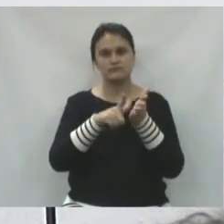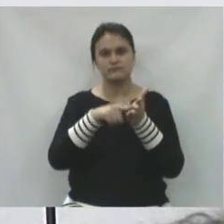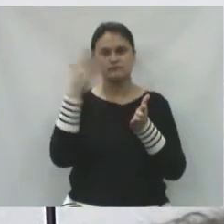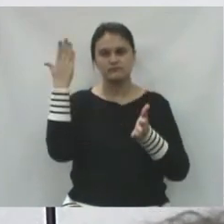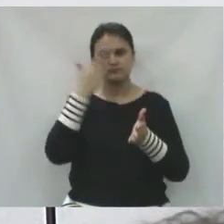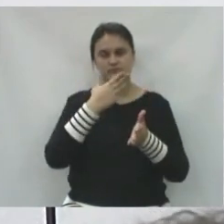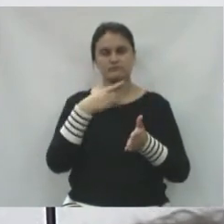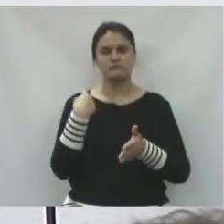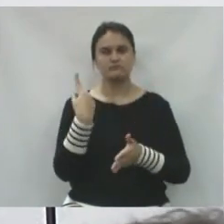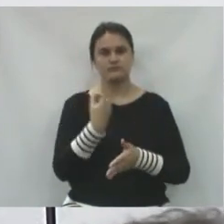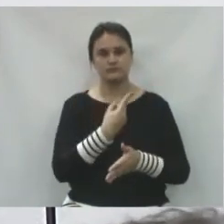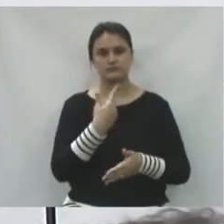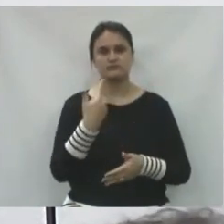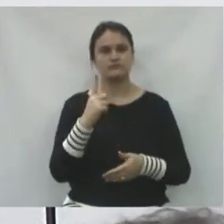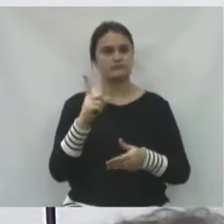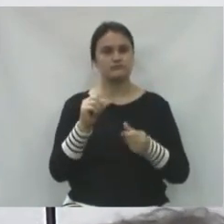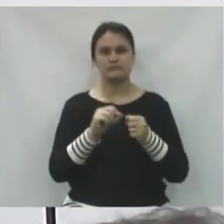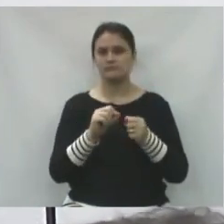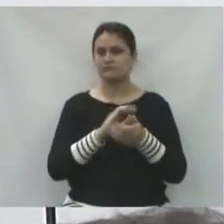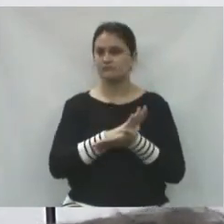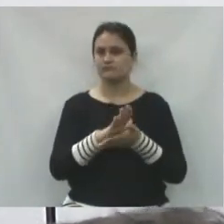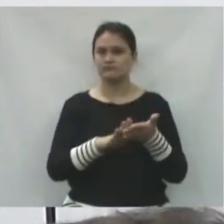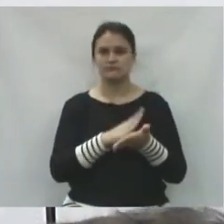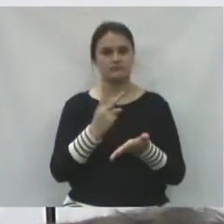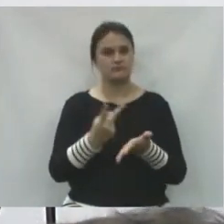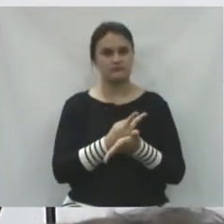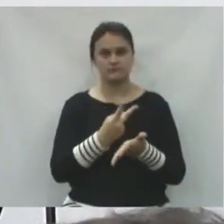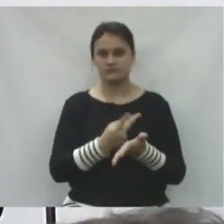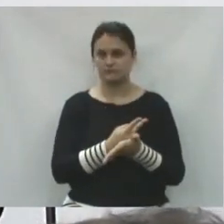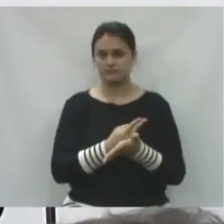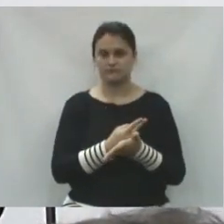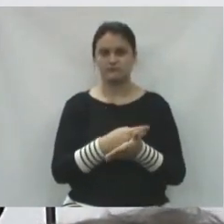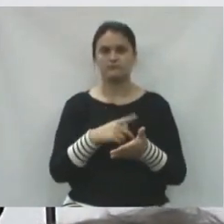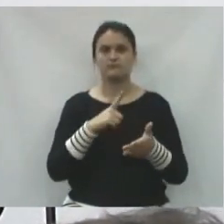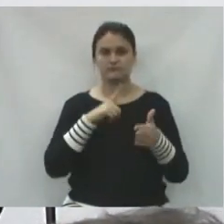que nós não fizemos